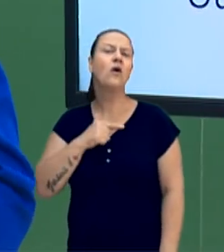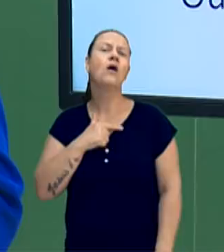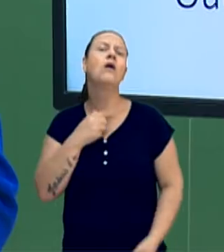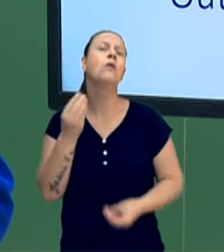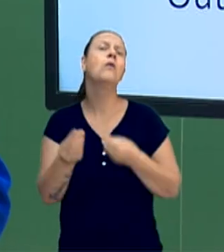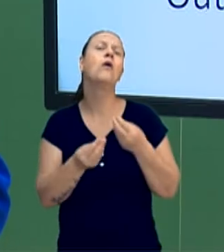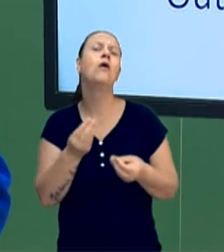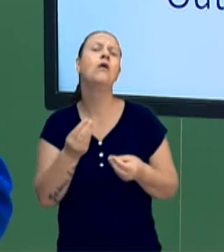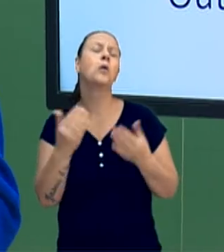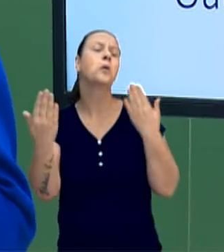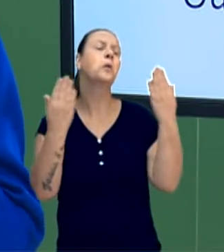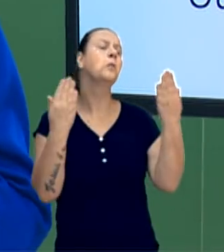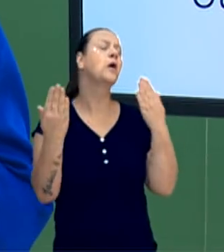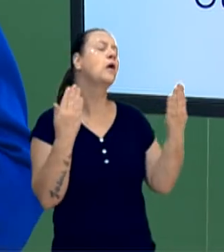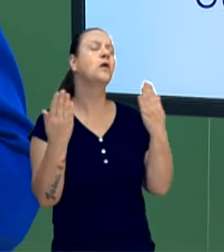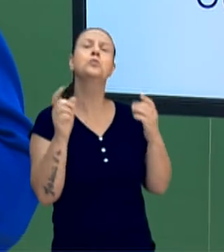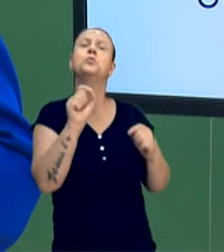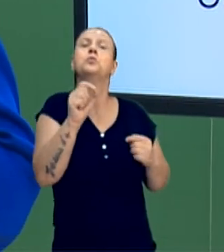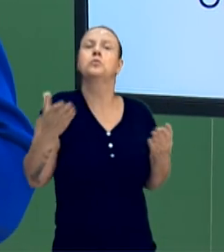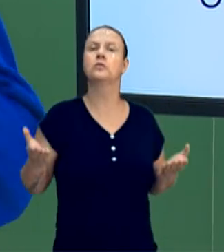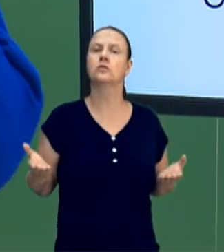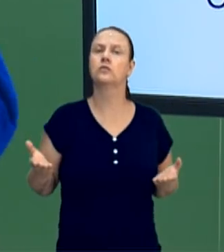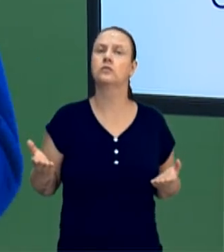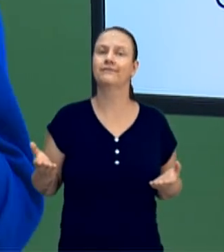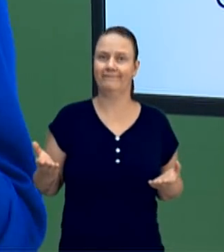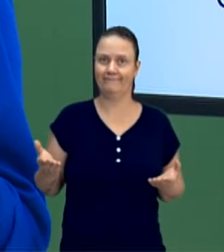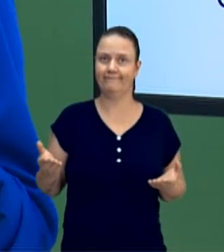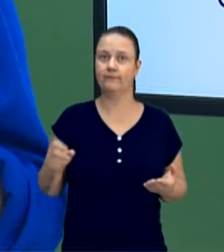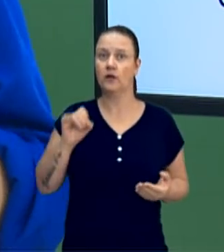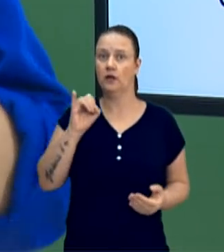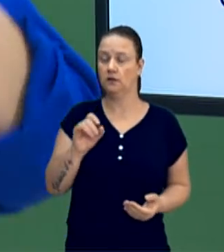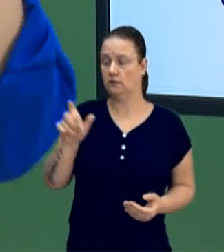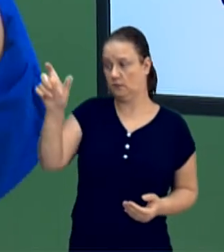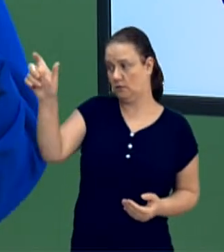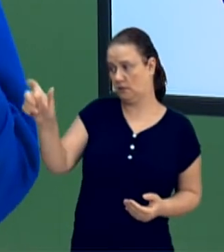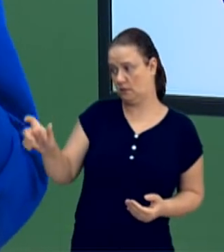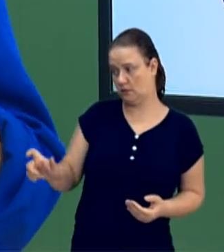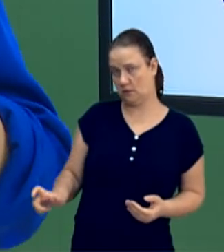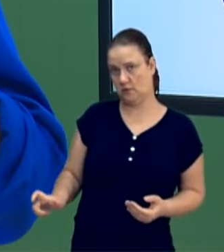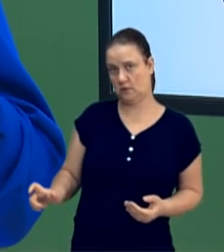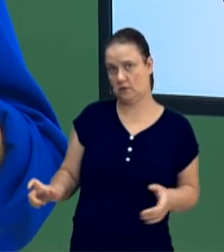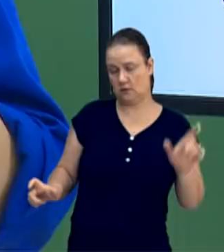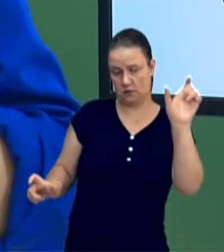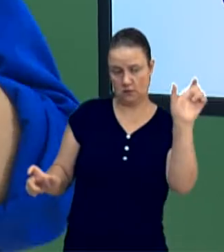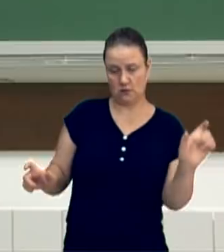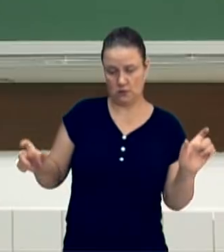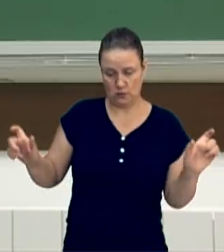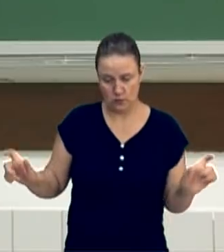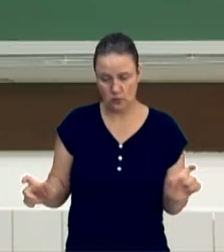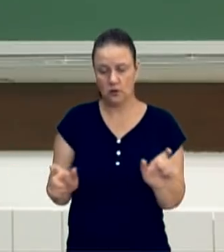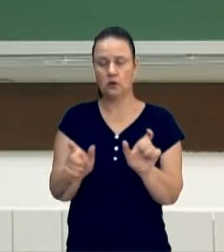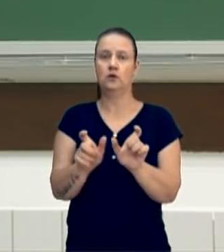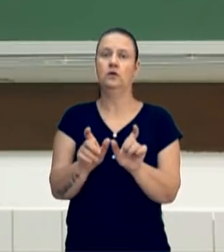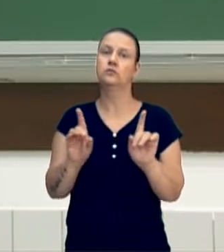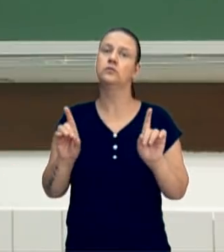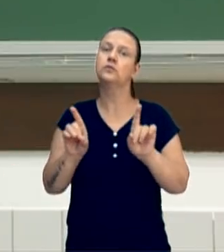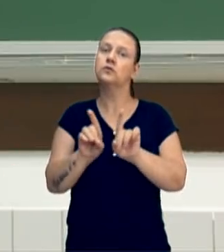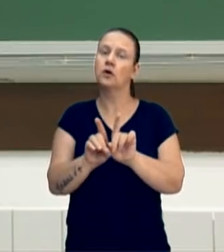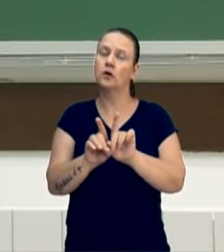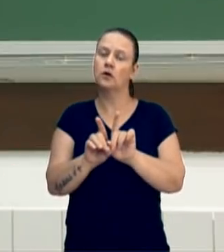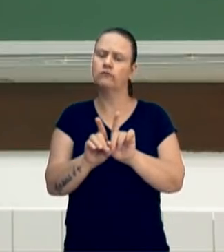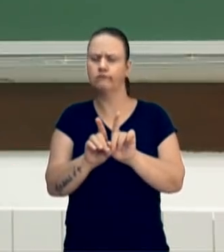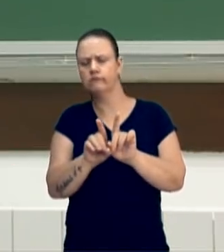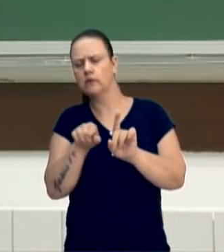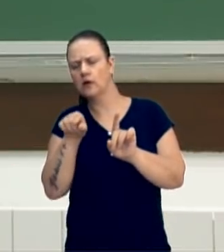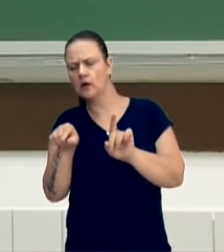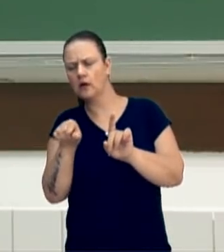quê? Se você colocar uma pessoa ao lado da outra, pode ser que você diga,